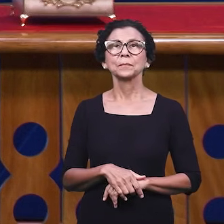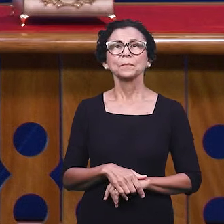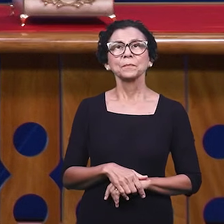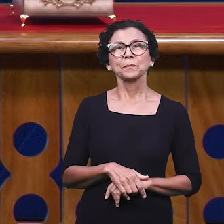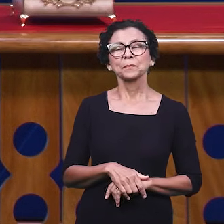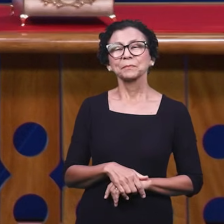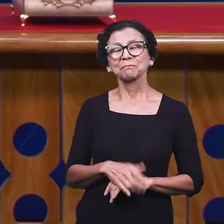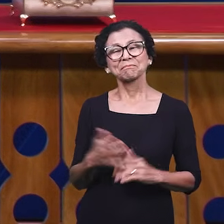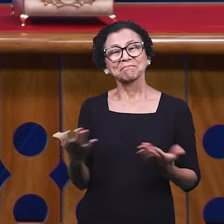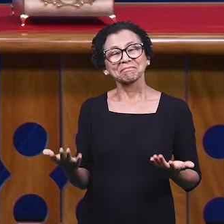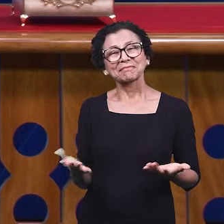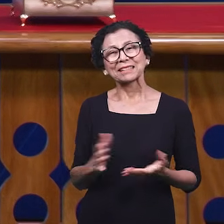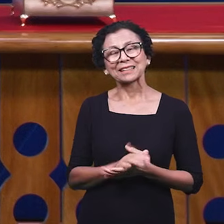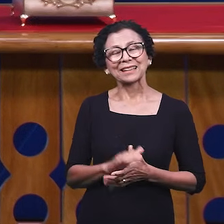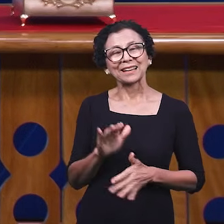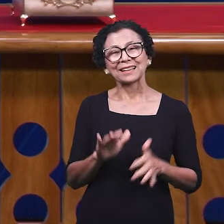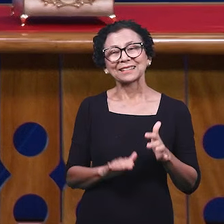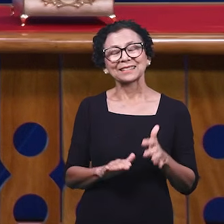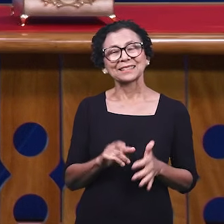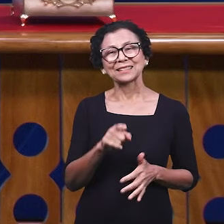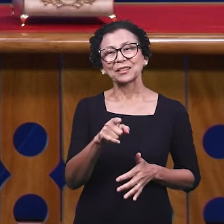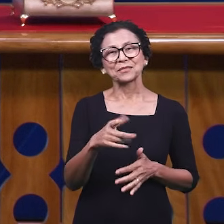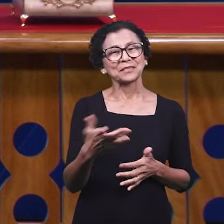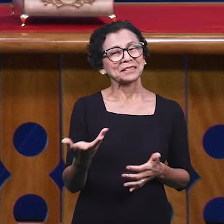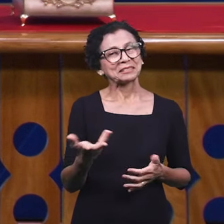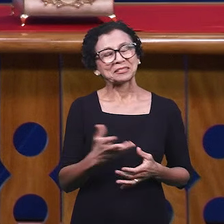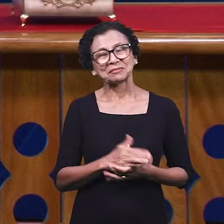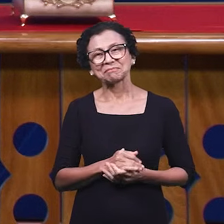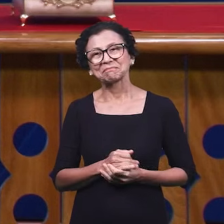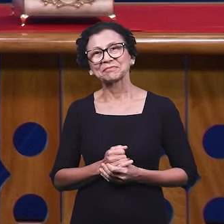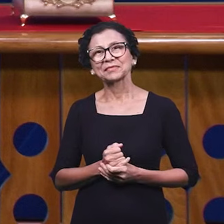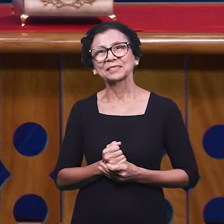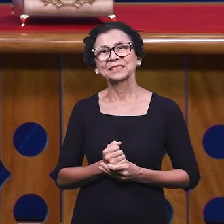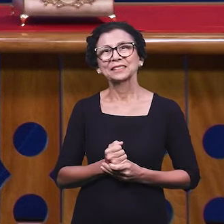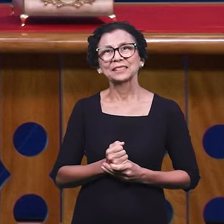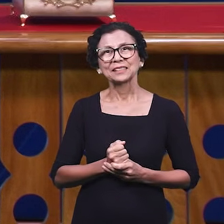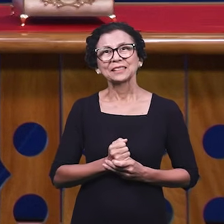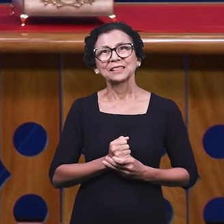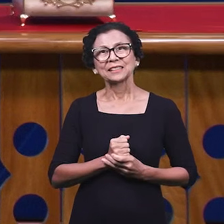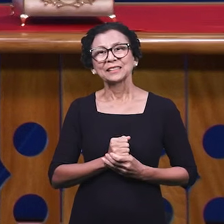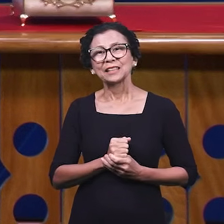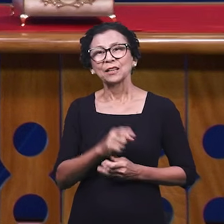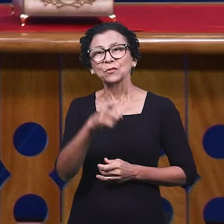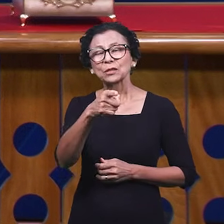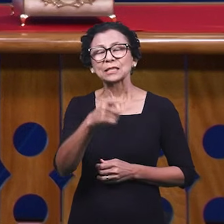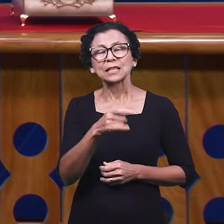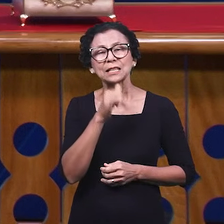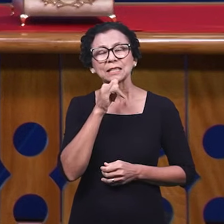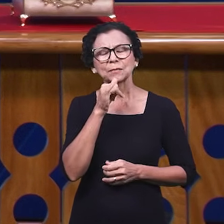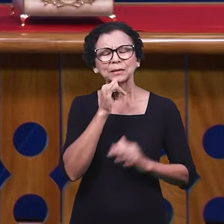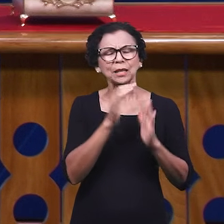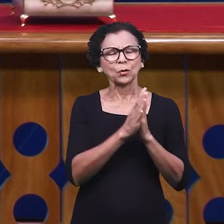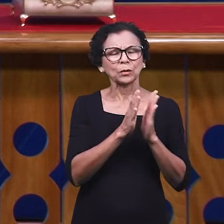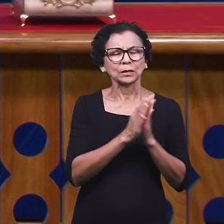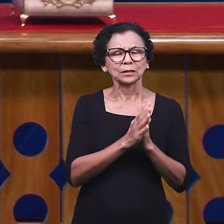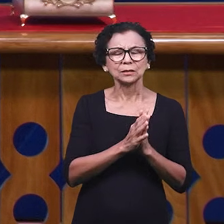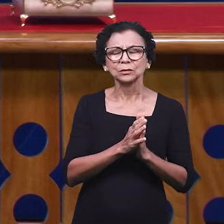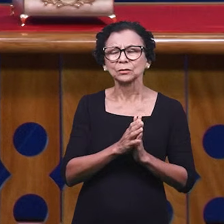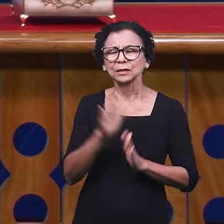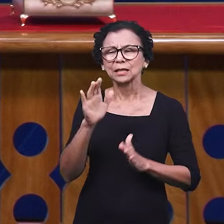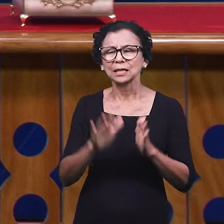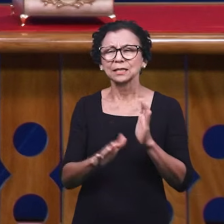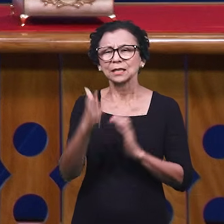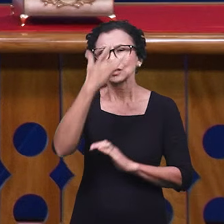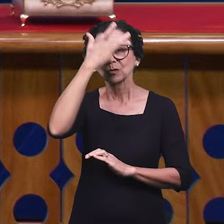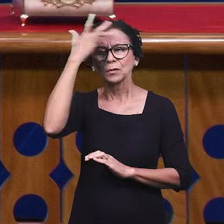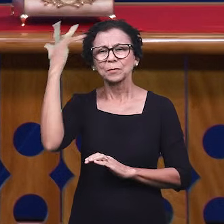né? Então, eu não sei se talvez tenha alguém aí que esteja orando, aí o familiar está lá longe, às